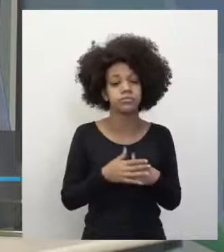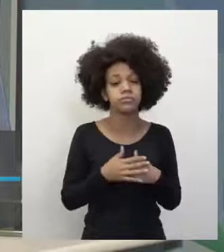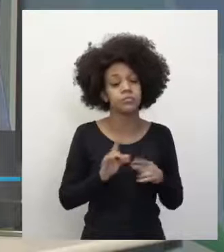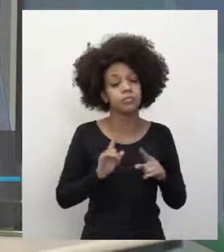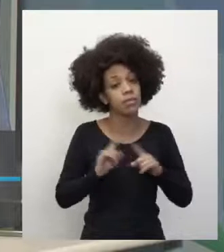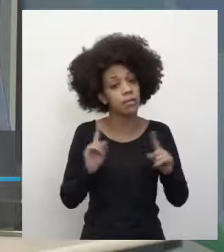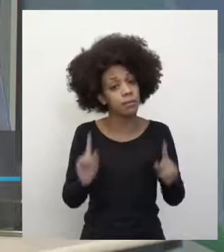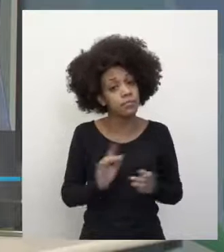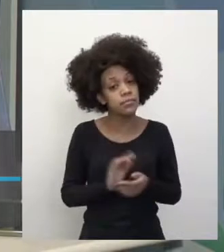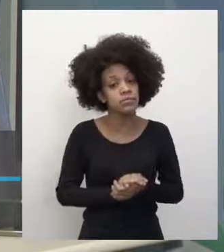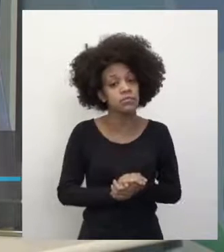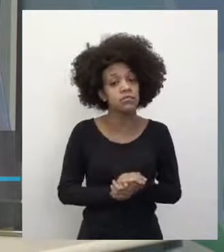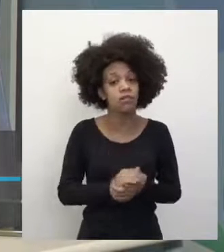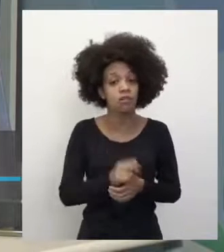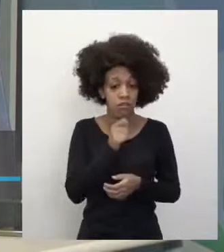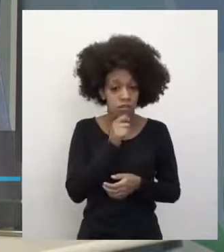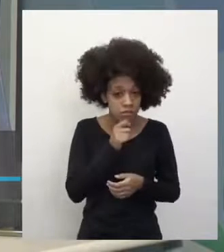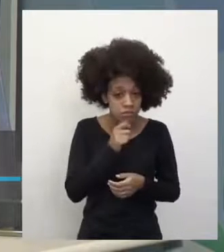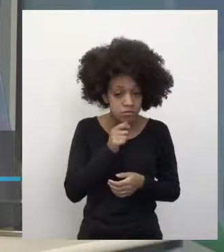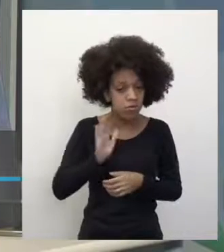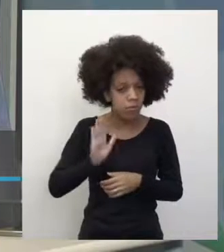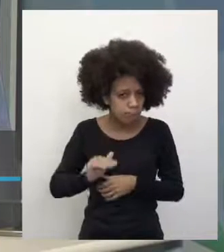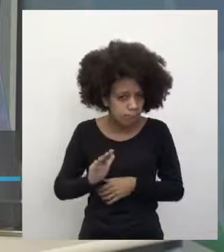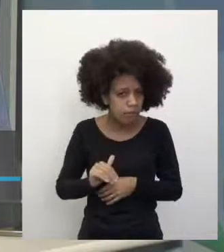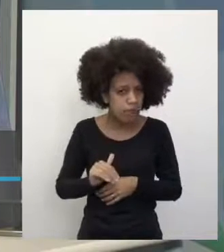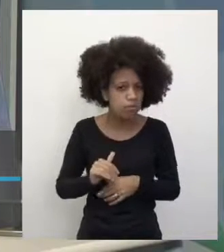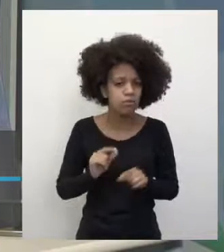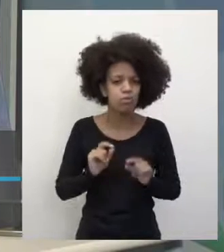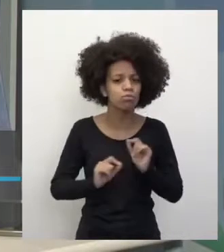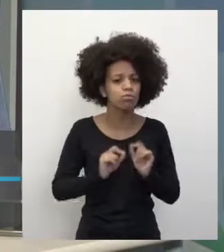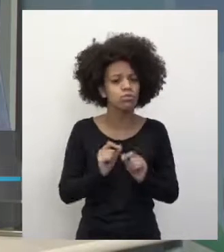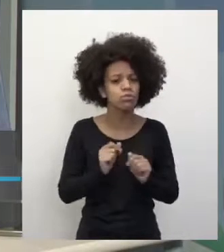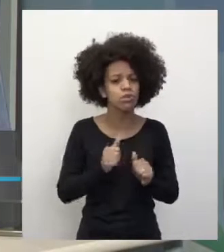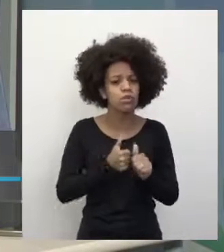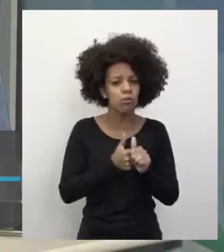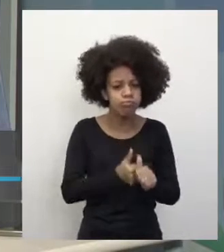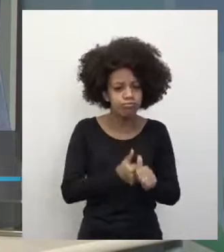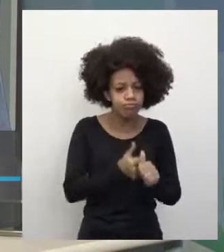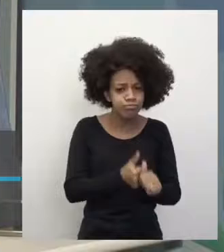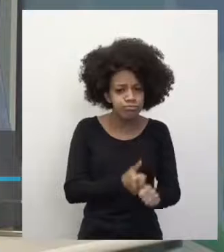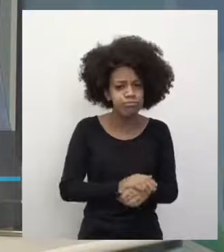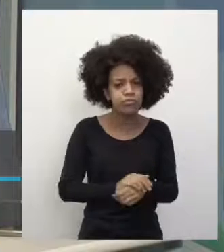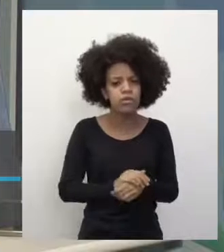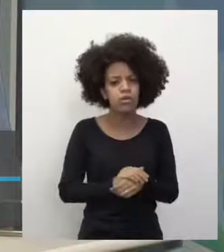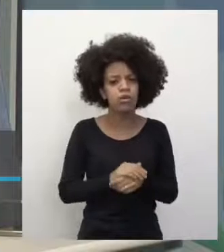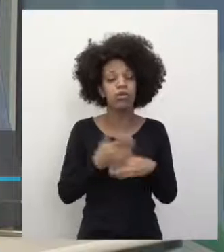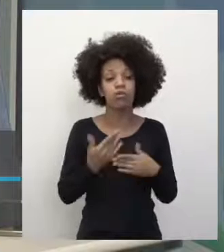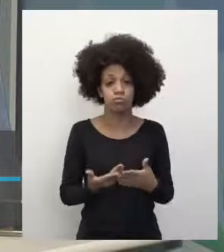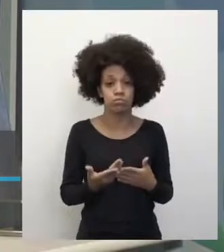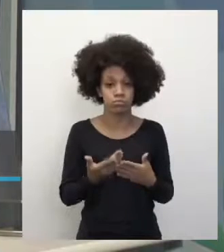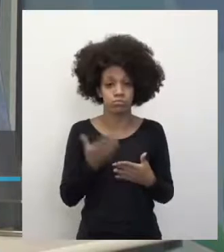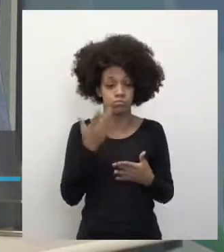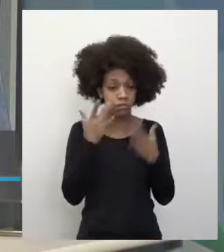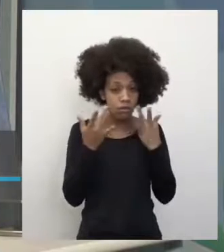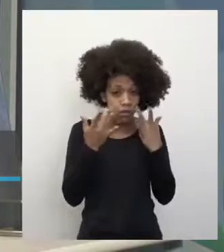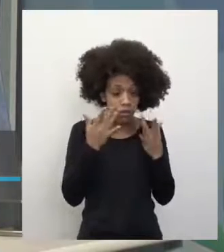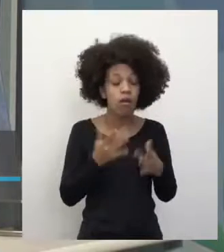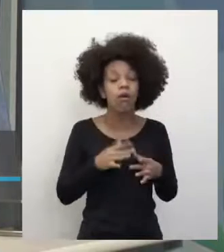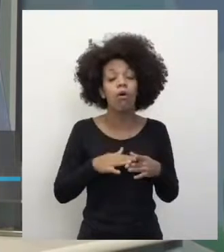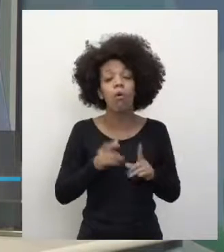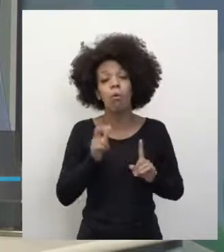mesmo assim ainda custava bem menos do que ficar mantendo totalmente um artista durante meses para que a obra